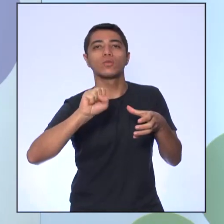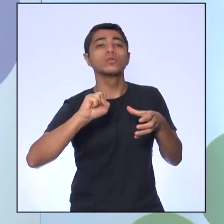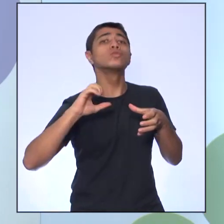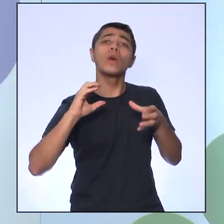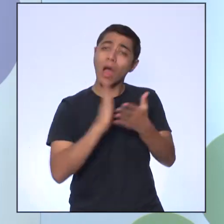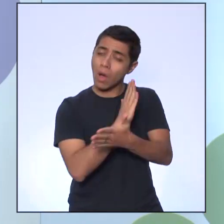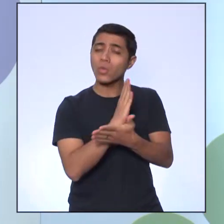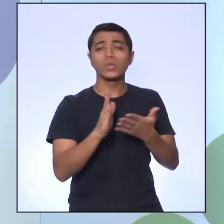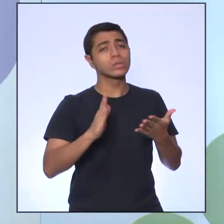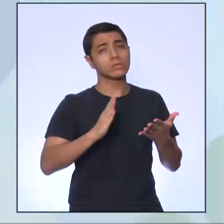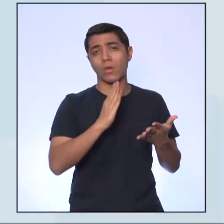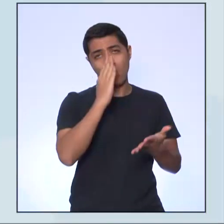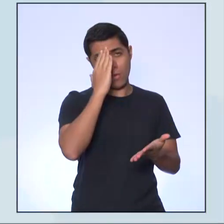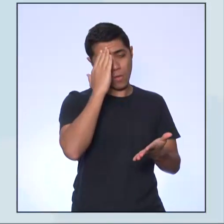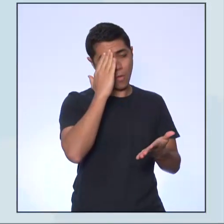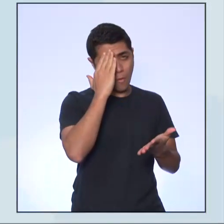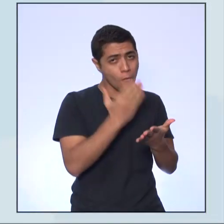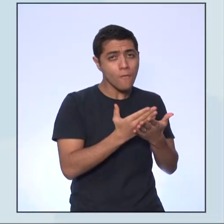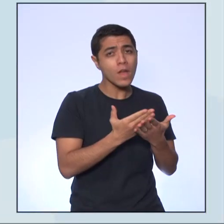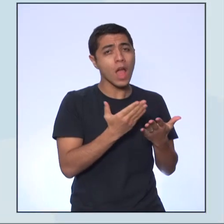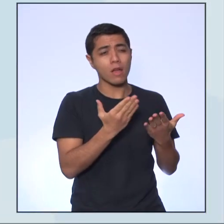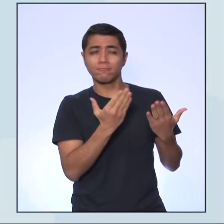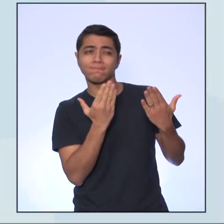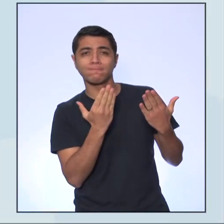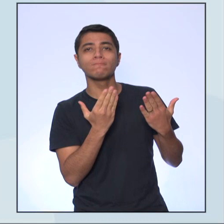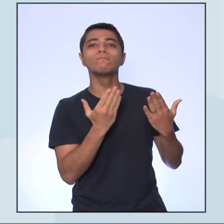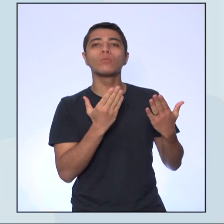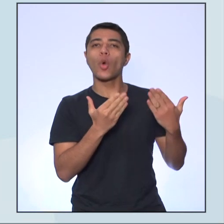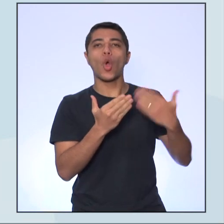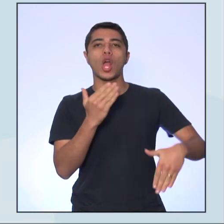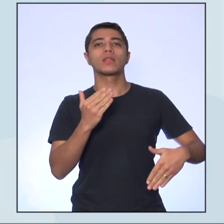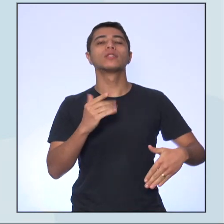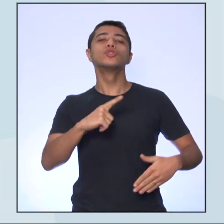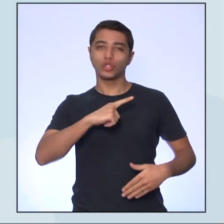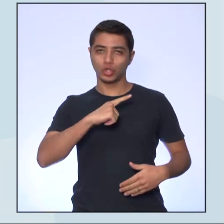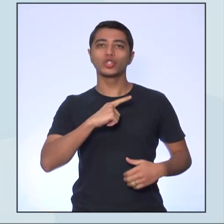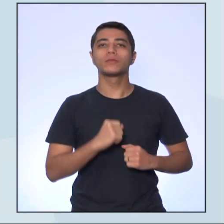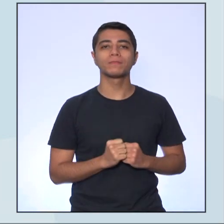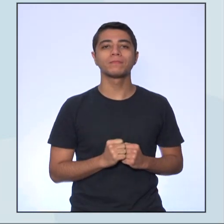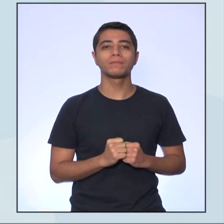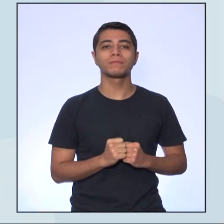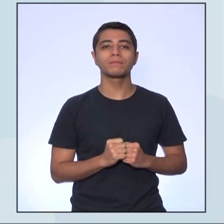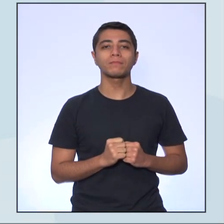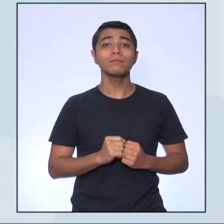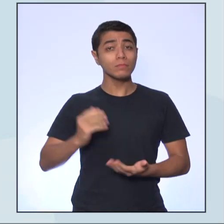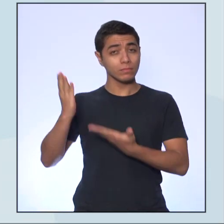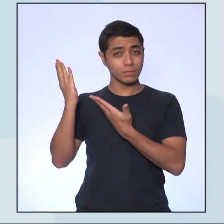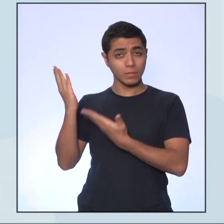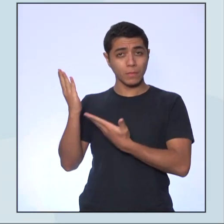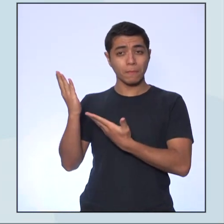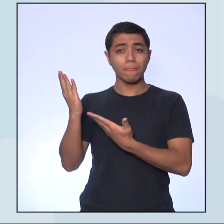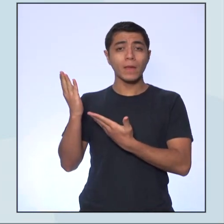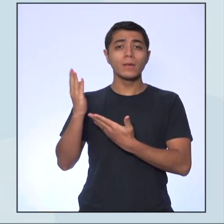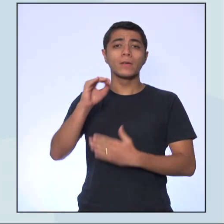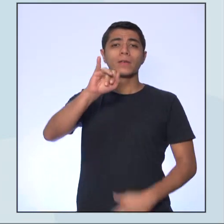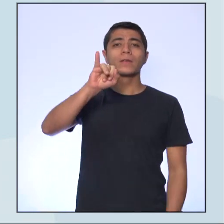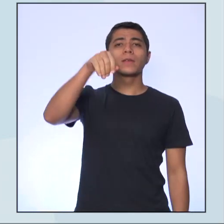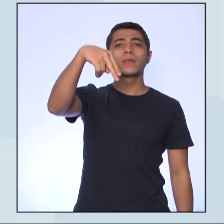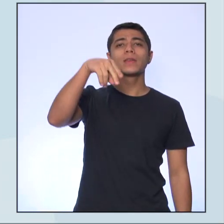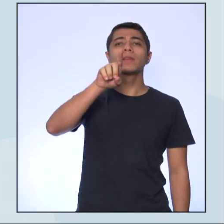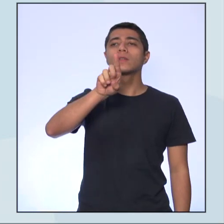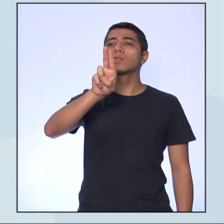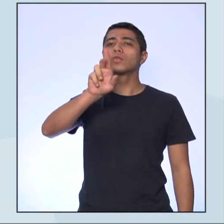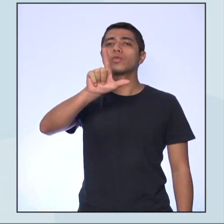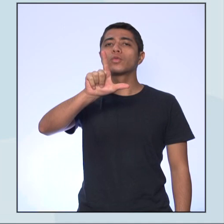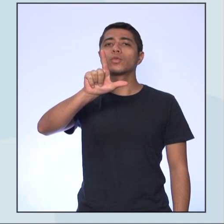slide. Então, olha só, as indulgências e as relíquias eram artigos, eram coisas que